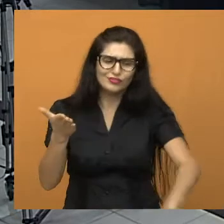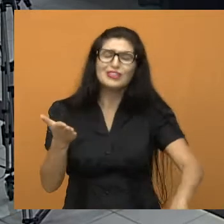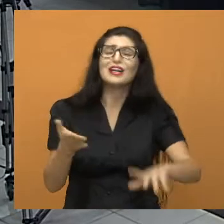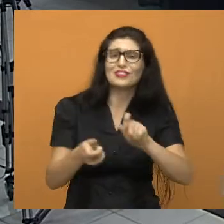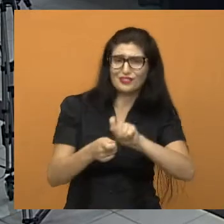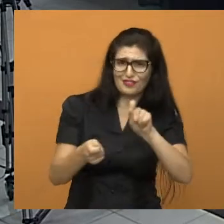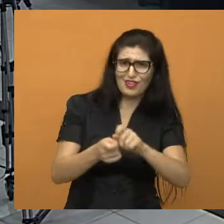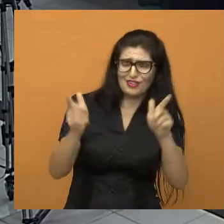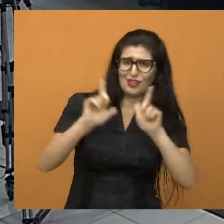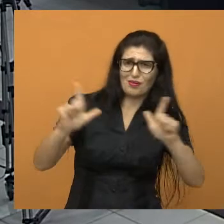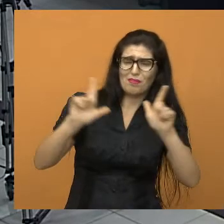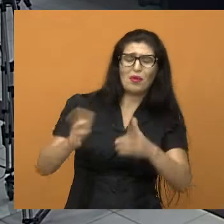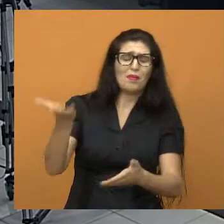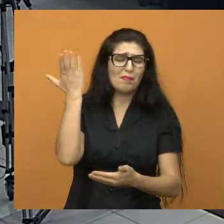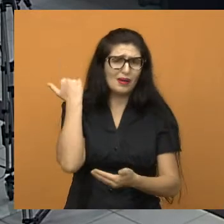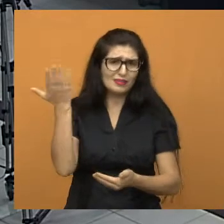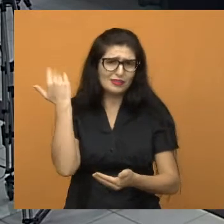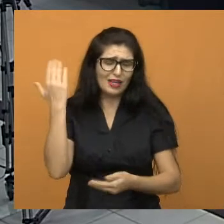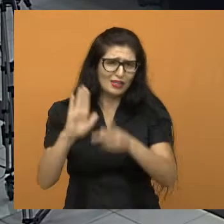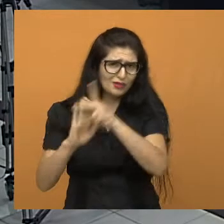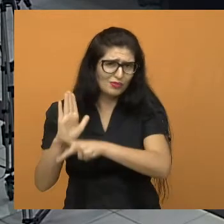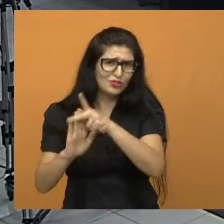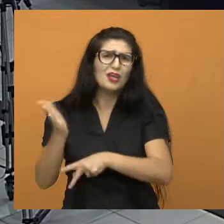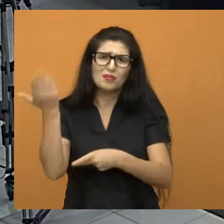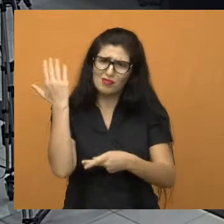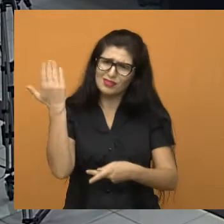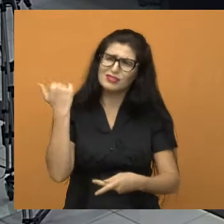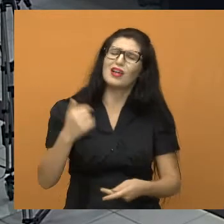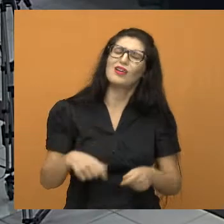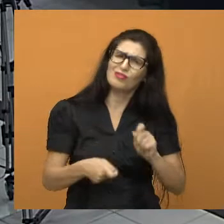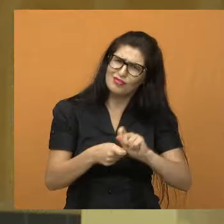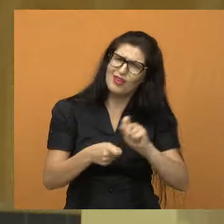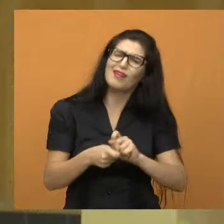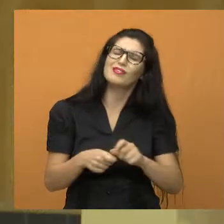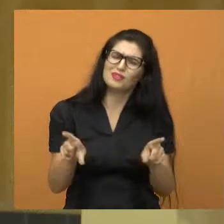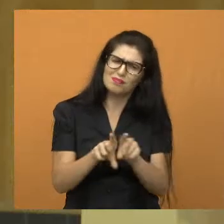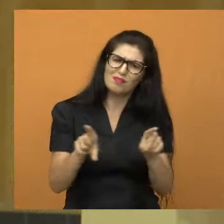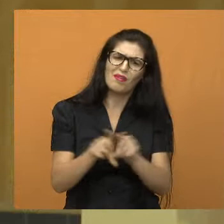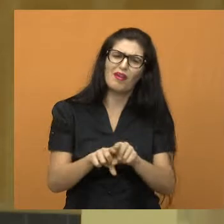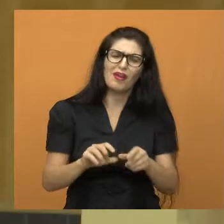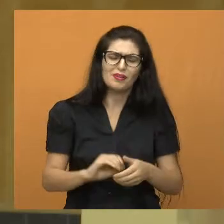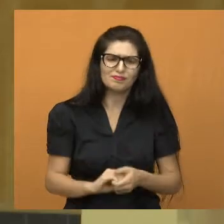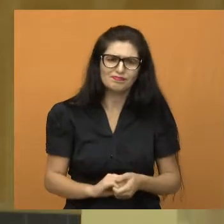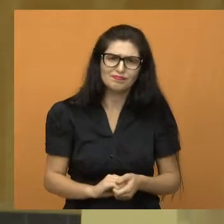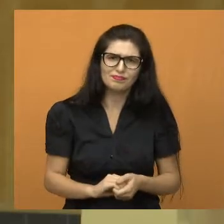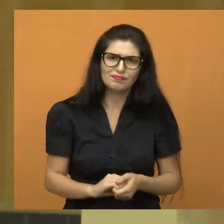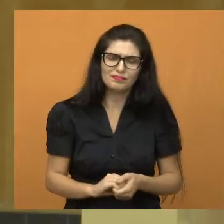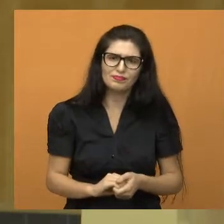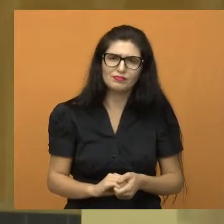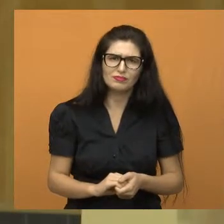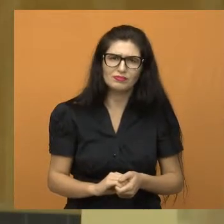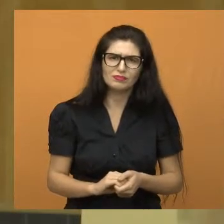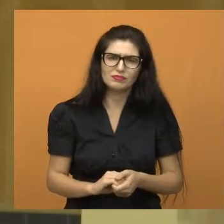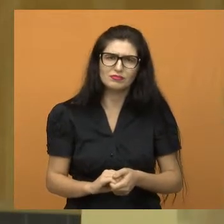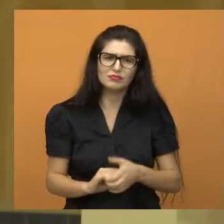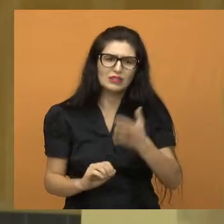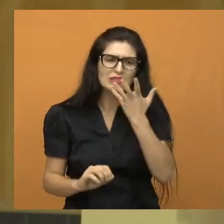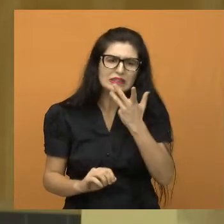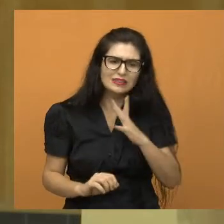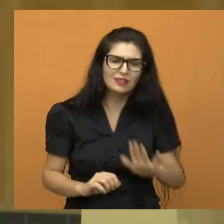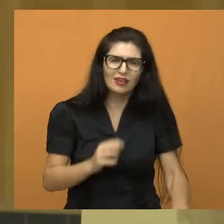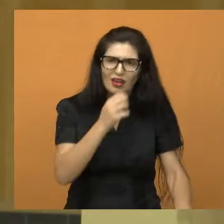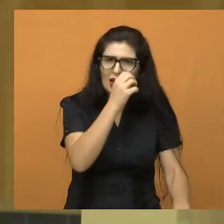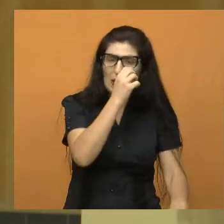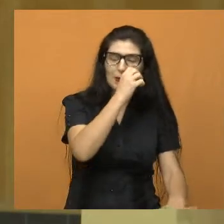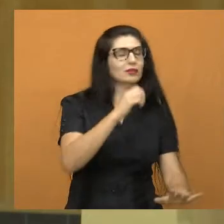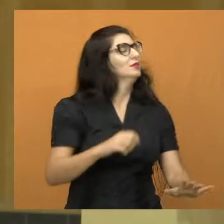nas campanhas passadas, né? E então, trata-se assim com os pequenos, não